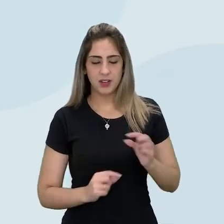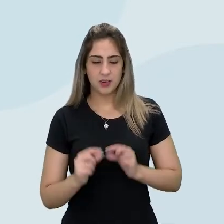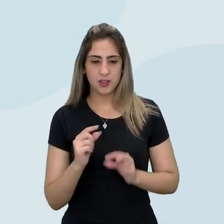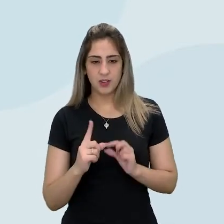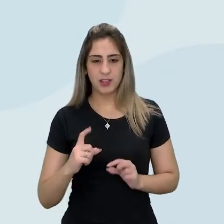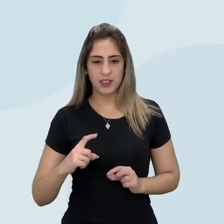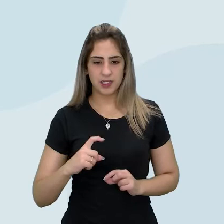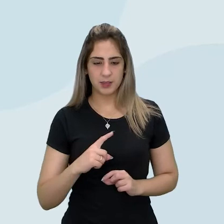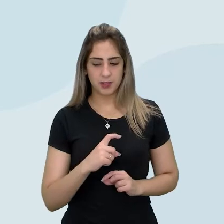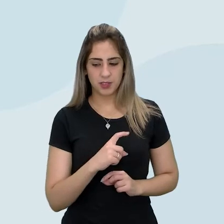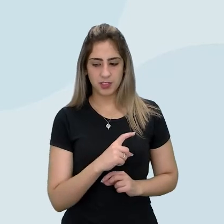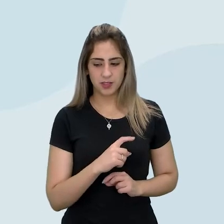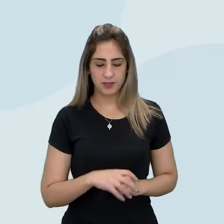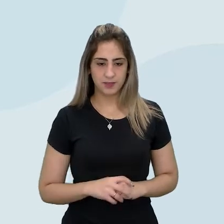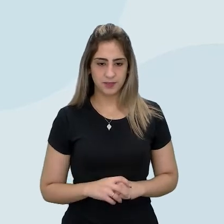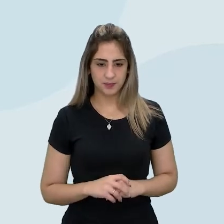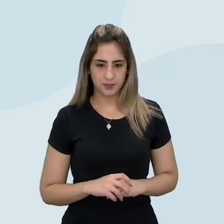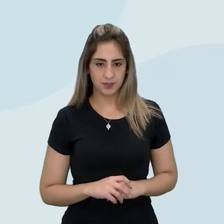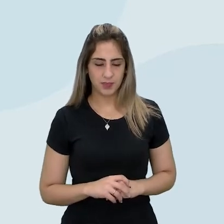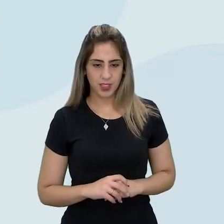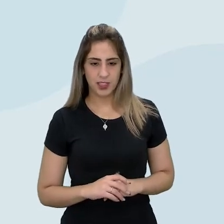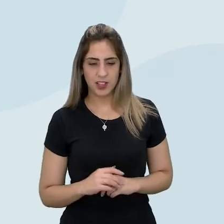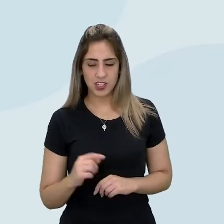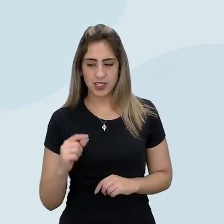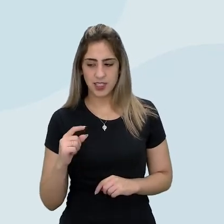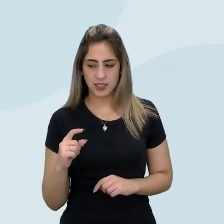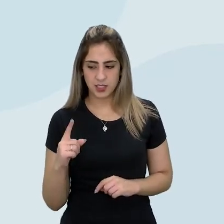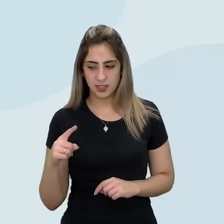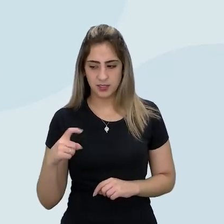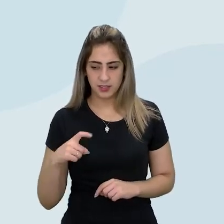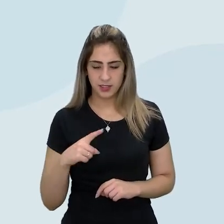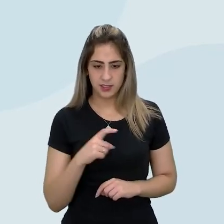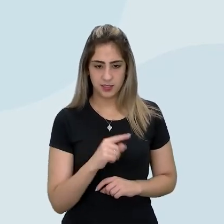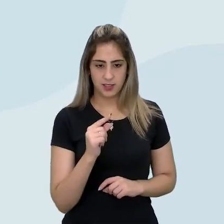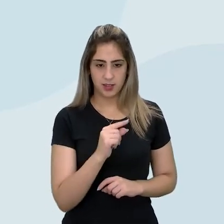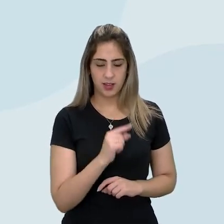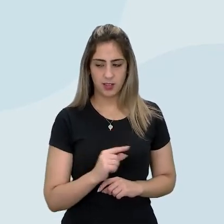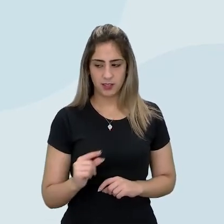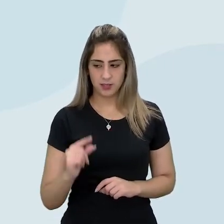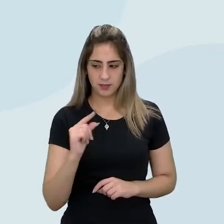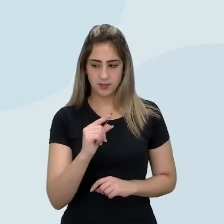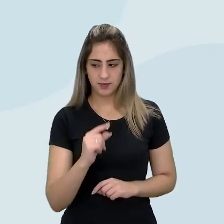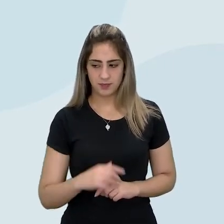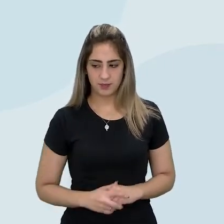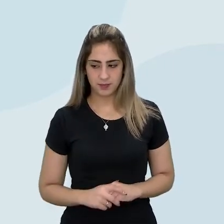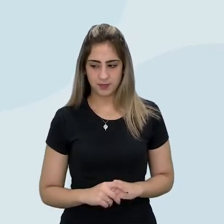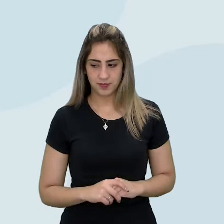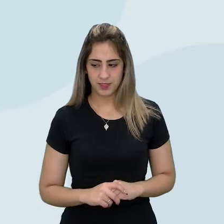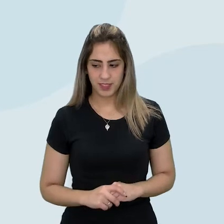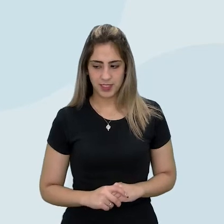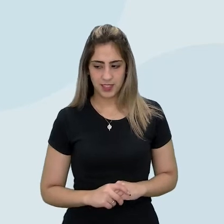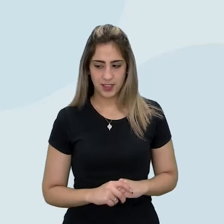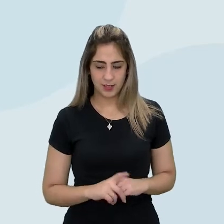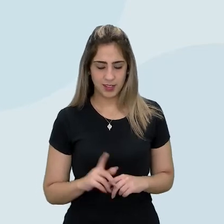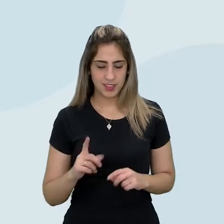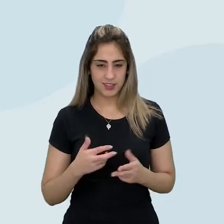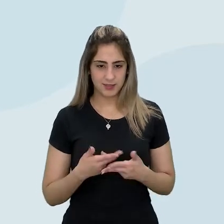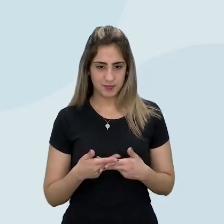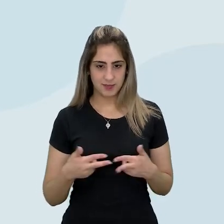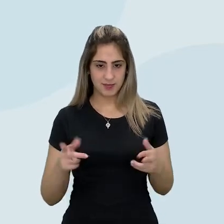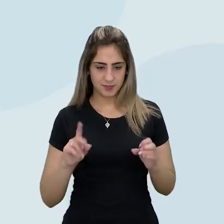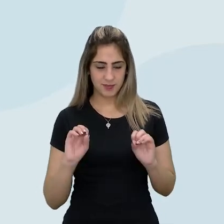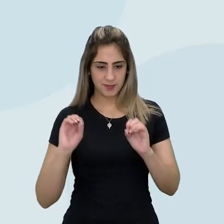se consumir o vinho. Então, essas leveduras a gente chama de levedura killer, né? Olha só, então o que